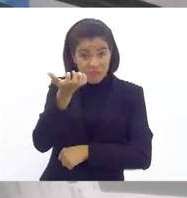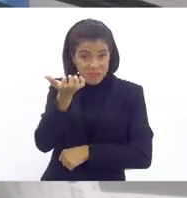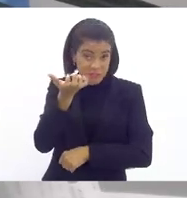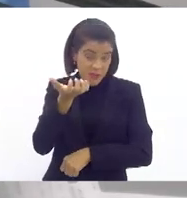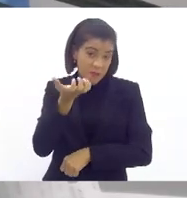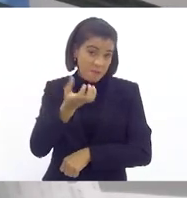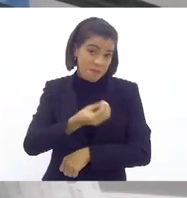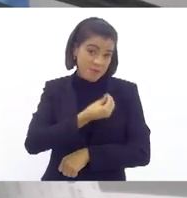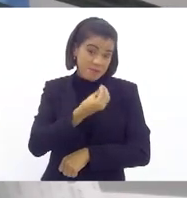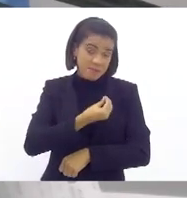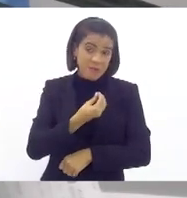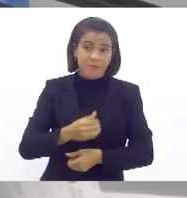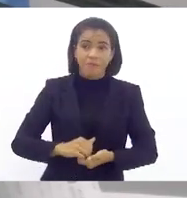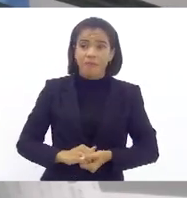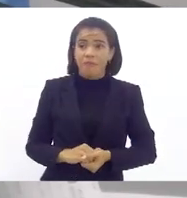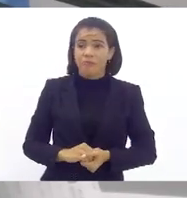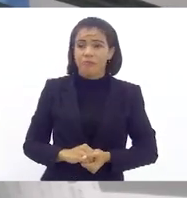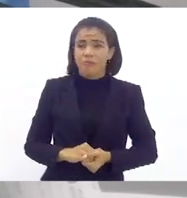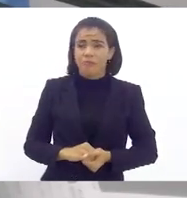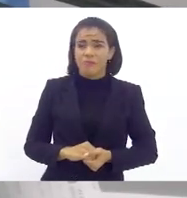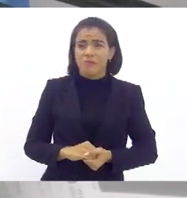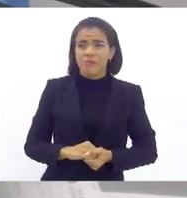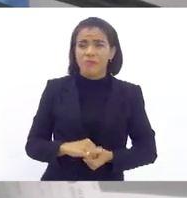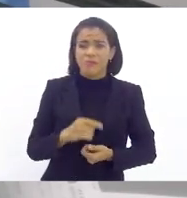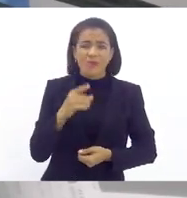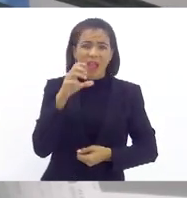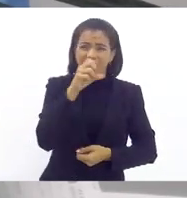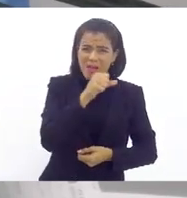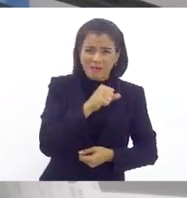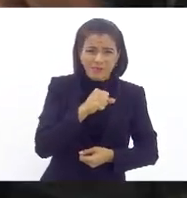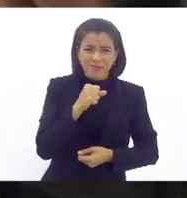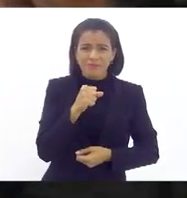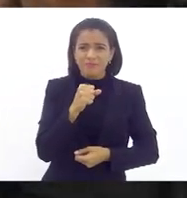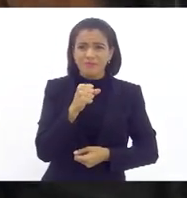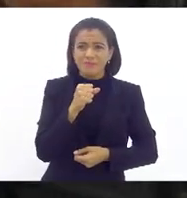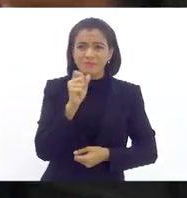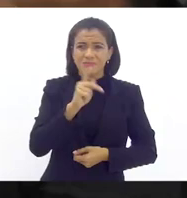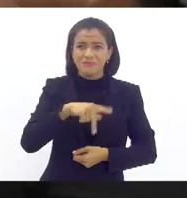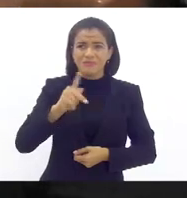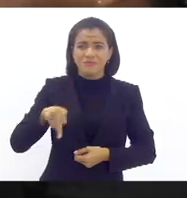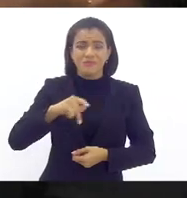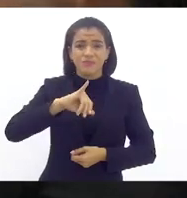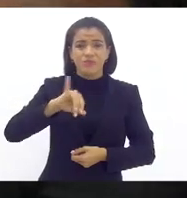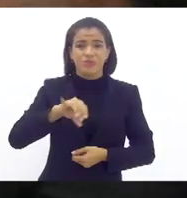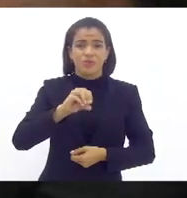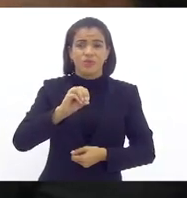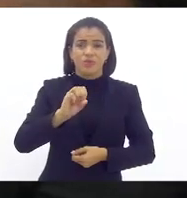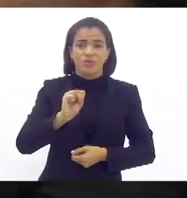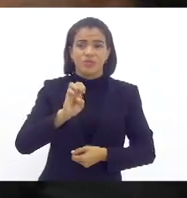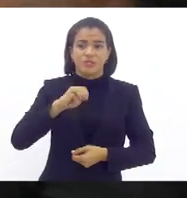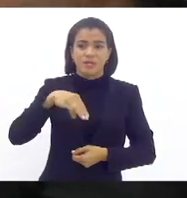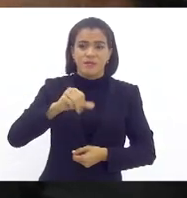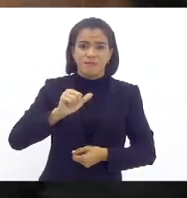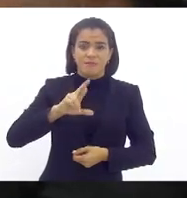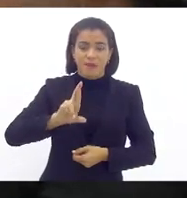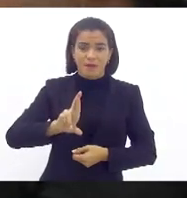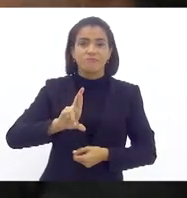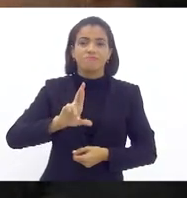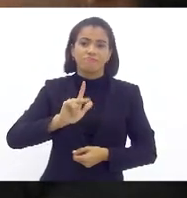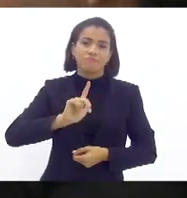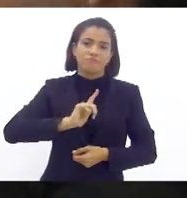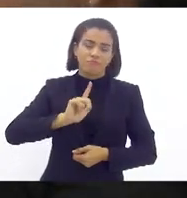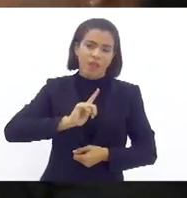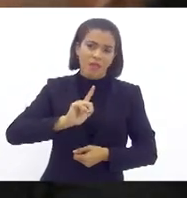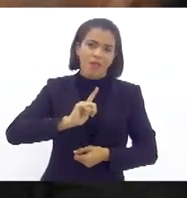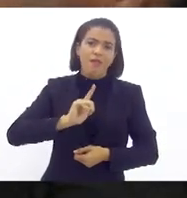é com a própria Cris. O professor, se eu falar uma palavra bem rapidinho, o professor José Mar vai ler muito sinteticamente alguns dos